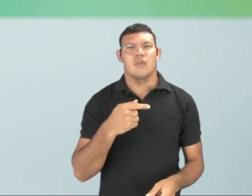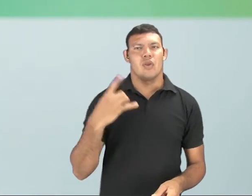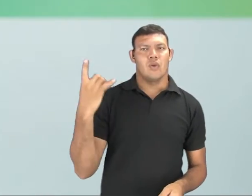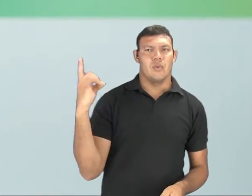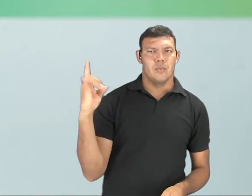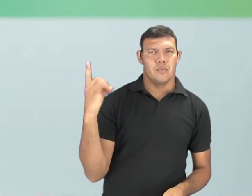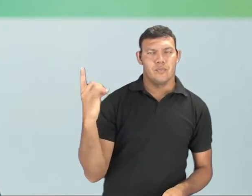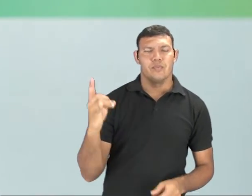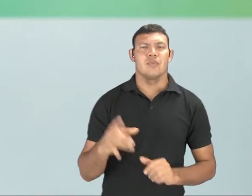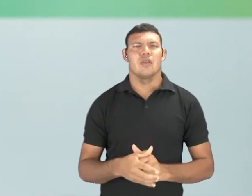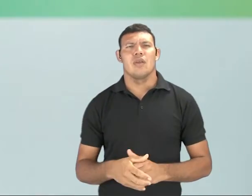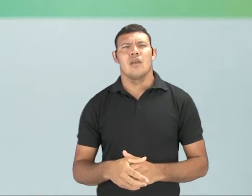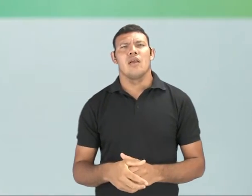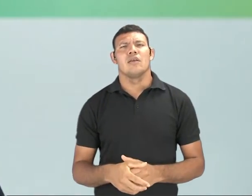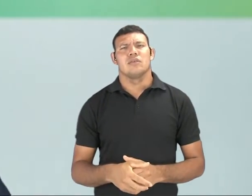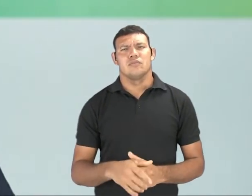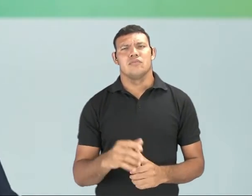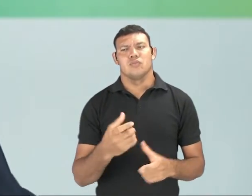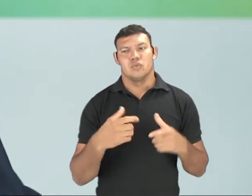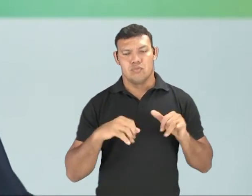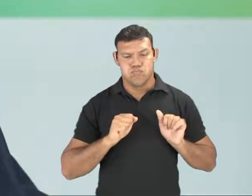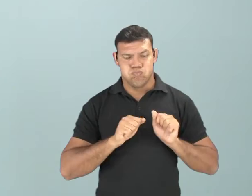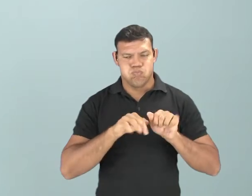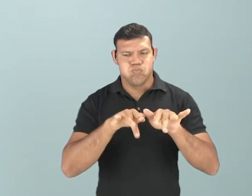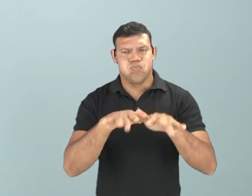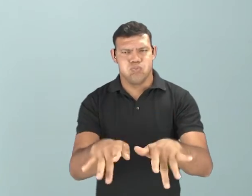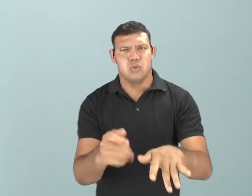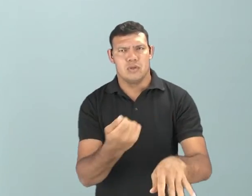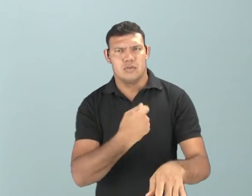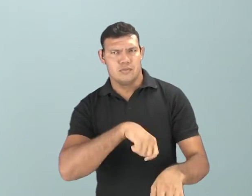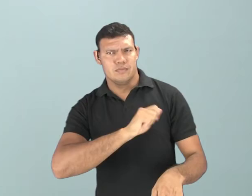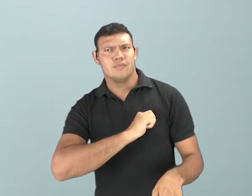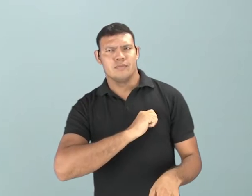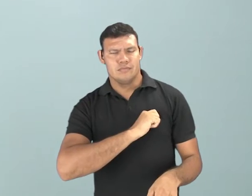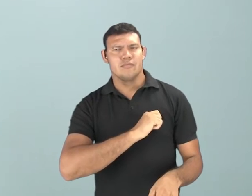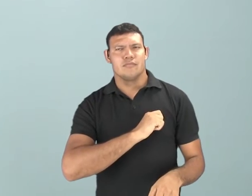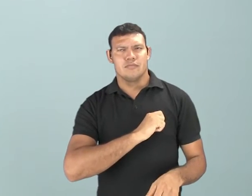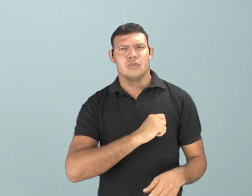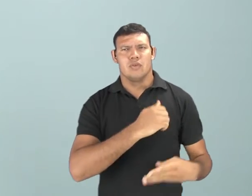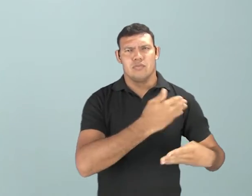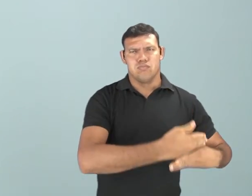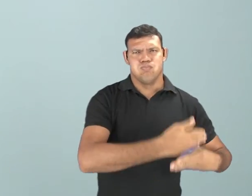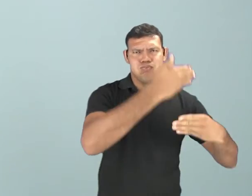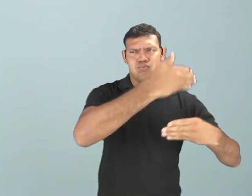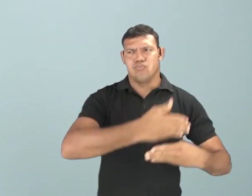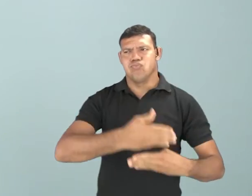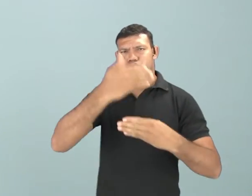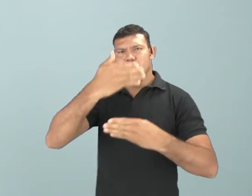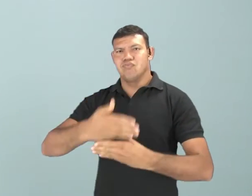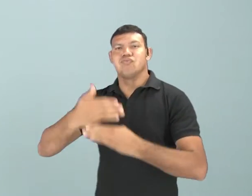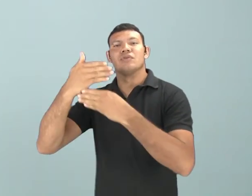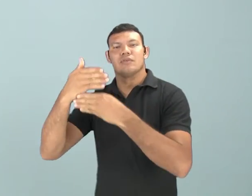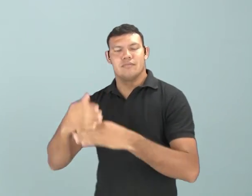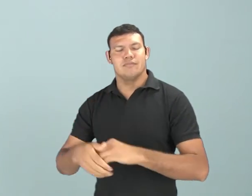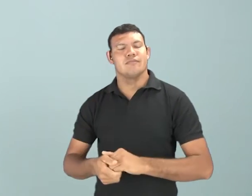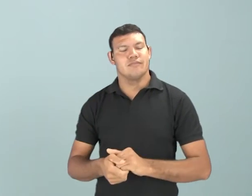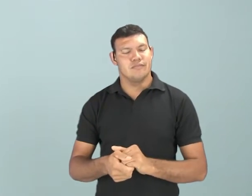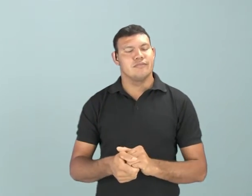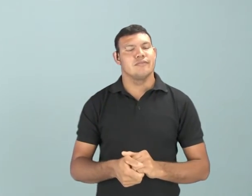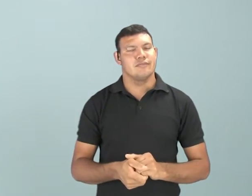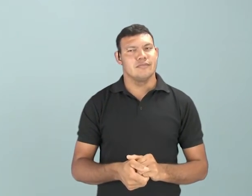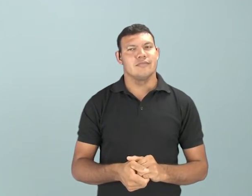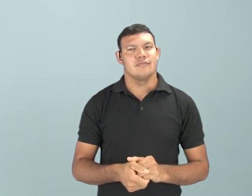antigos onde teve a ocupação dos espanhóis, você ainda tem a presença das grandes construções com a marca